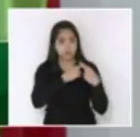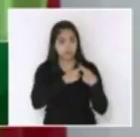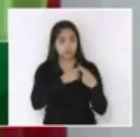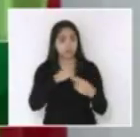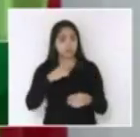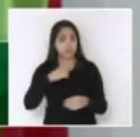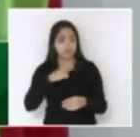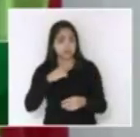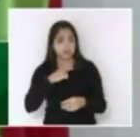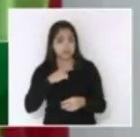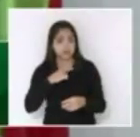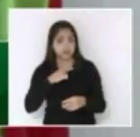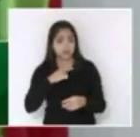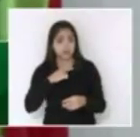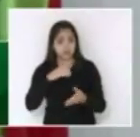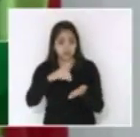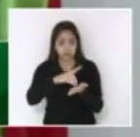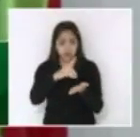A letra S